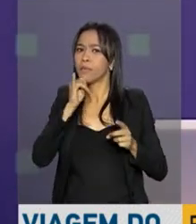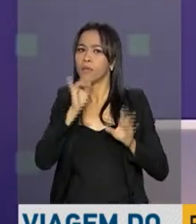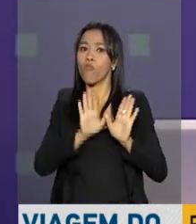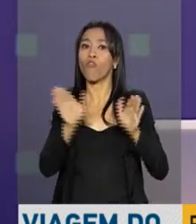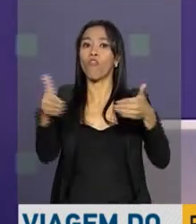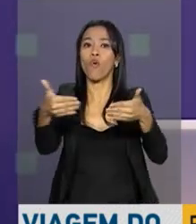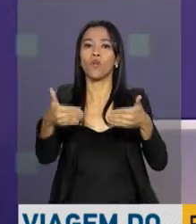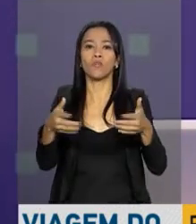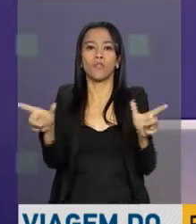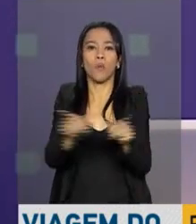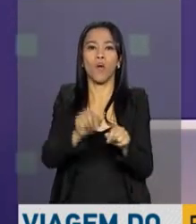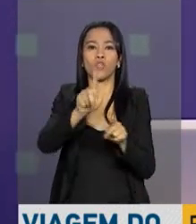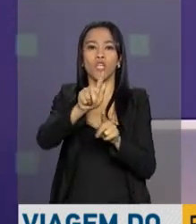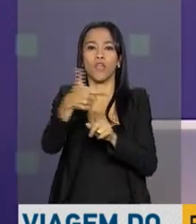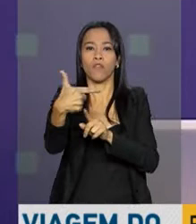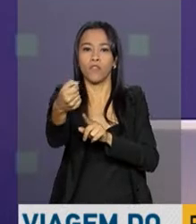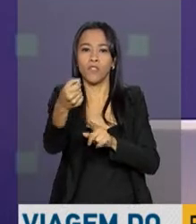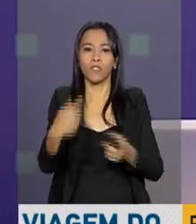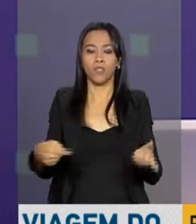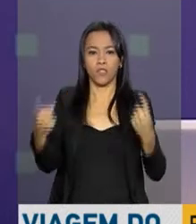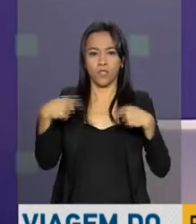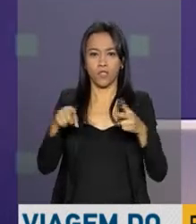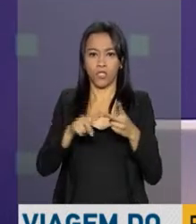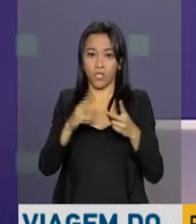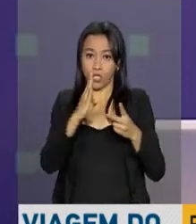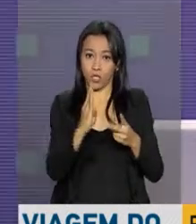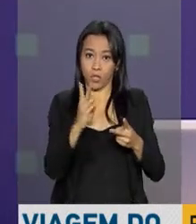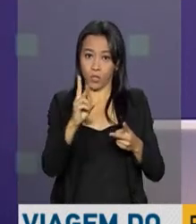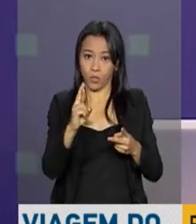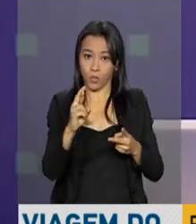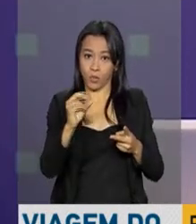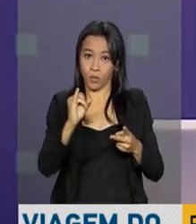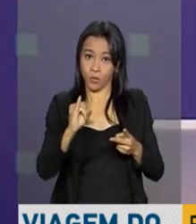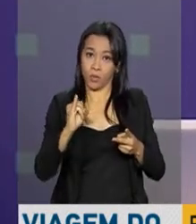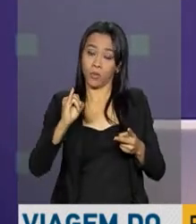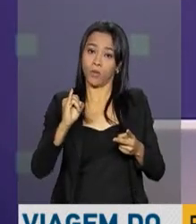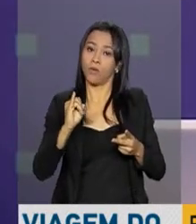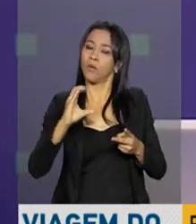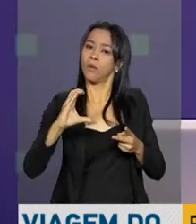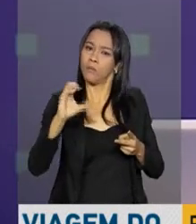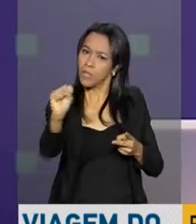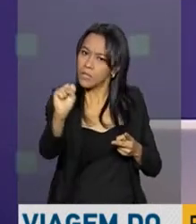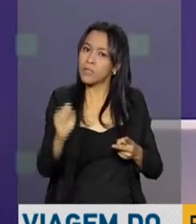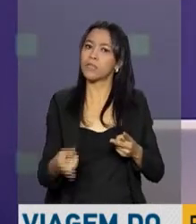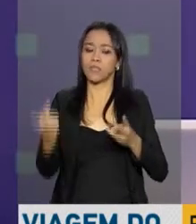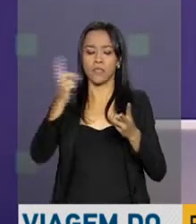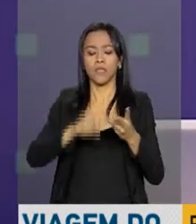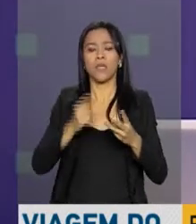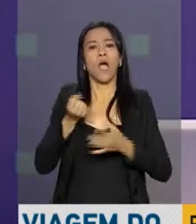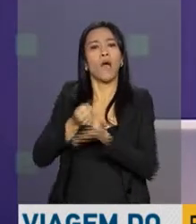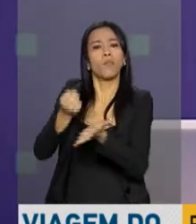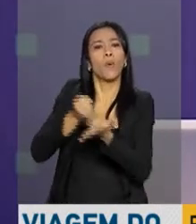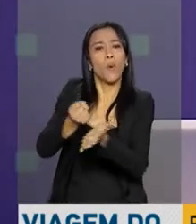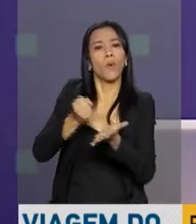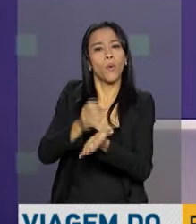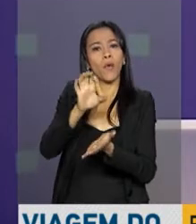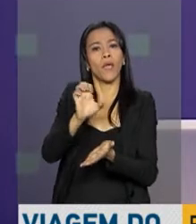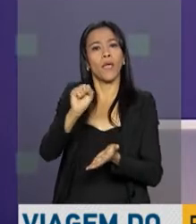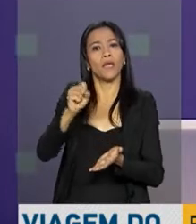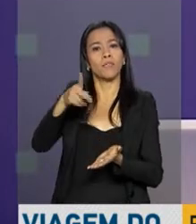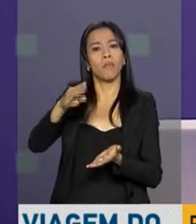G20 e o BRICS, da cooperação espacial à cooperação em